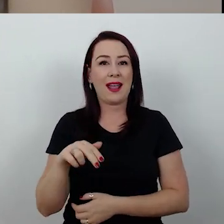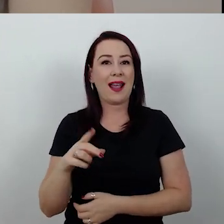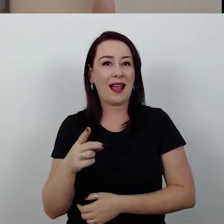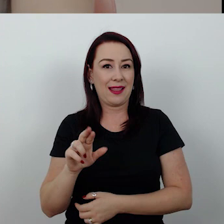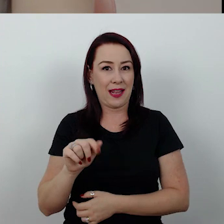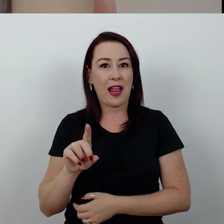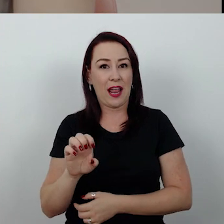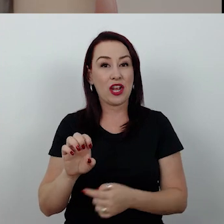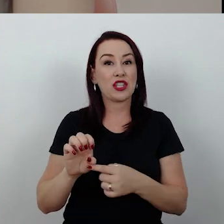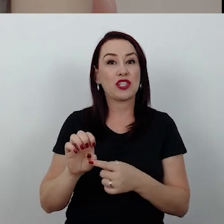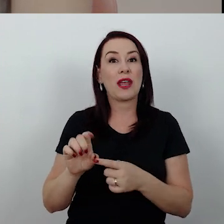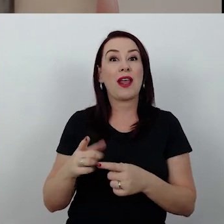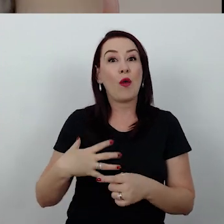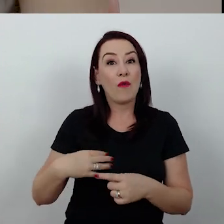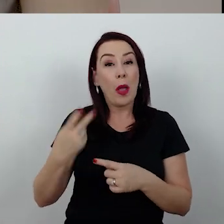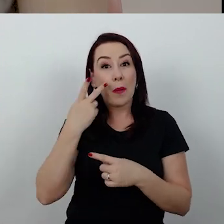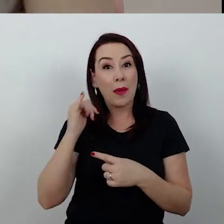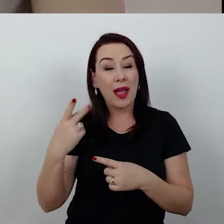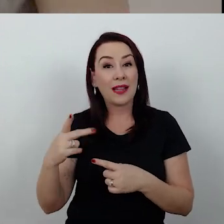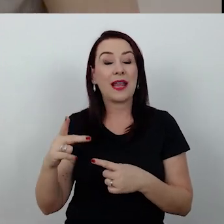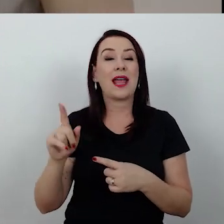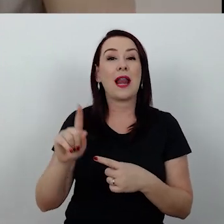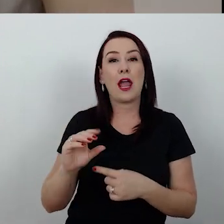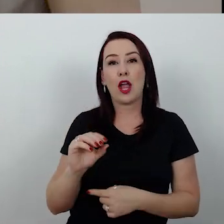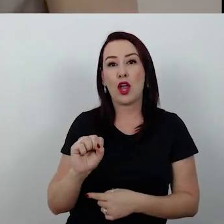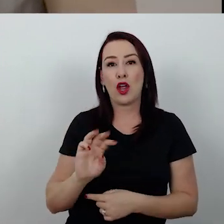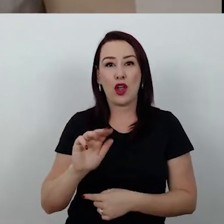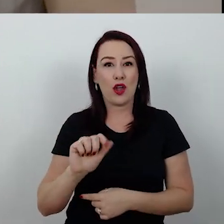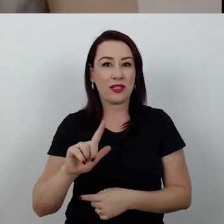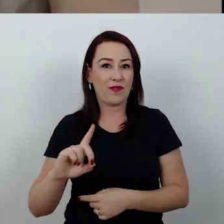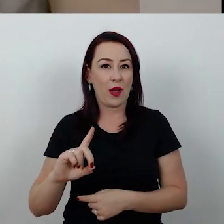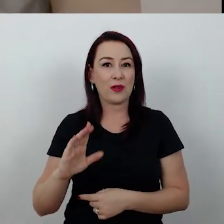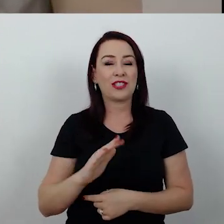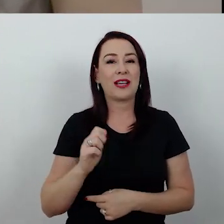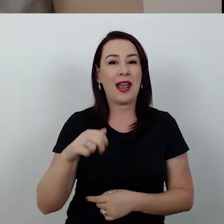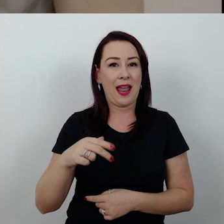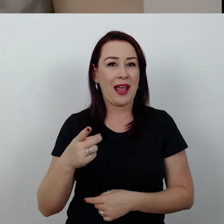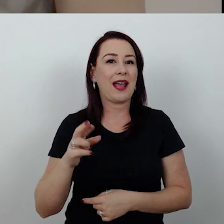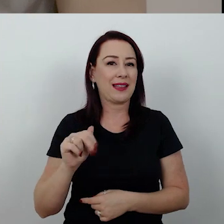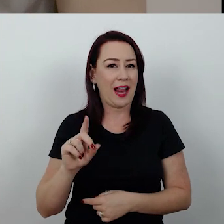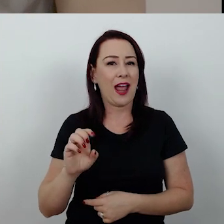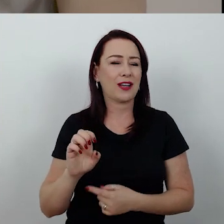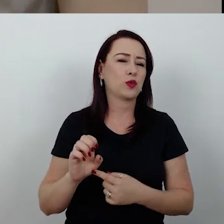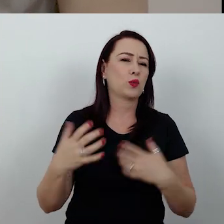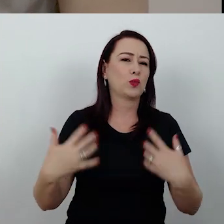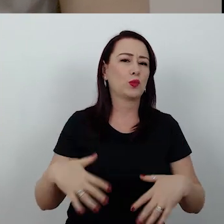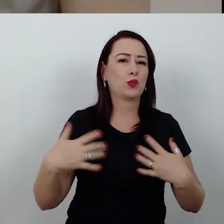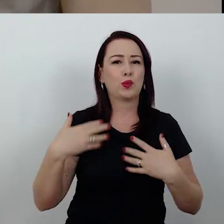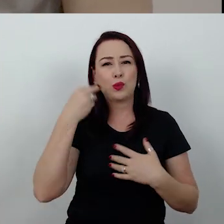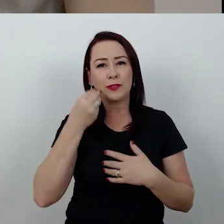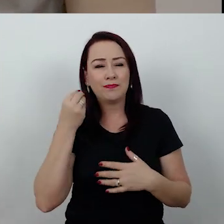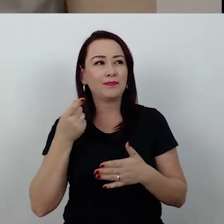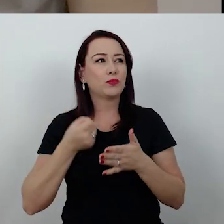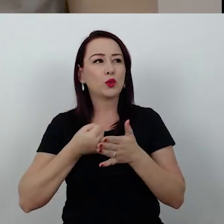juntos. Ele é filho de Oswald de Andrade, filho de Pagu, que aí me traz também toda uma bagagem de formação, né,